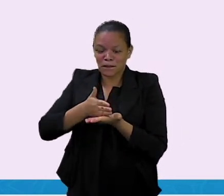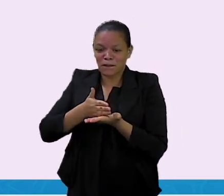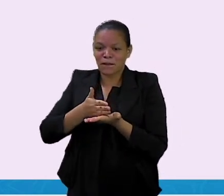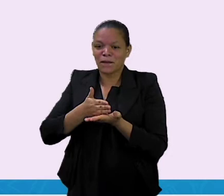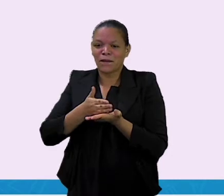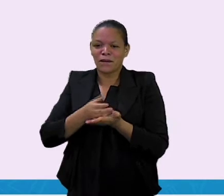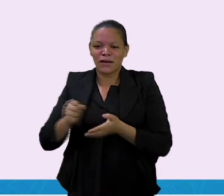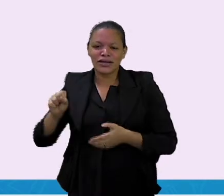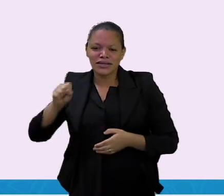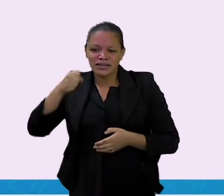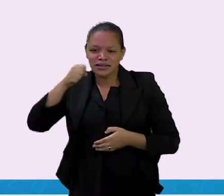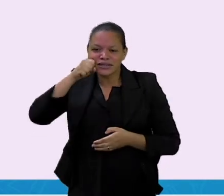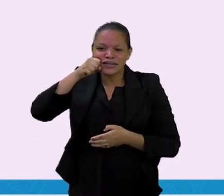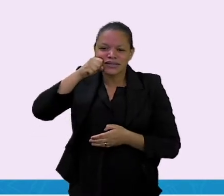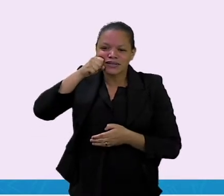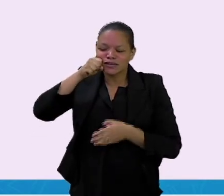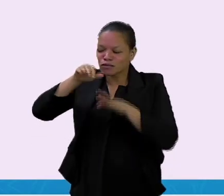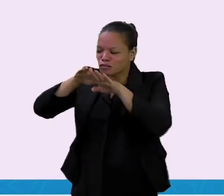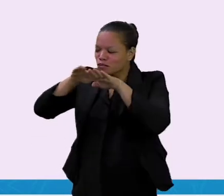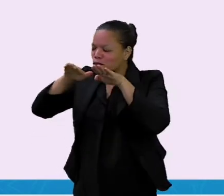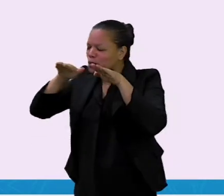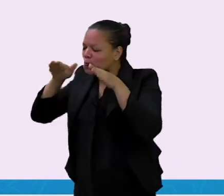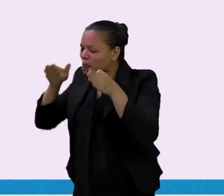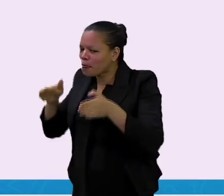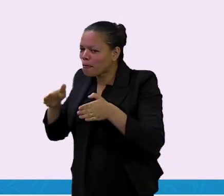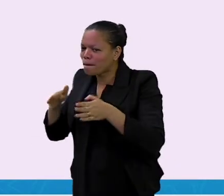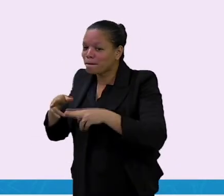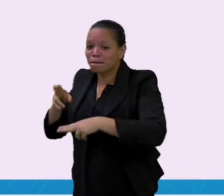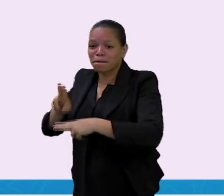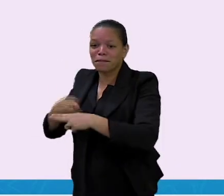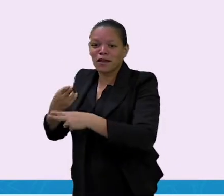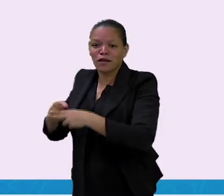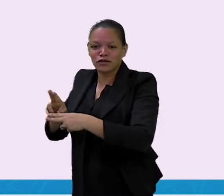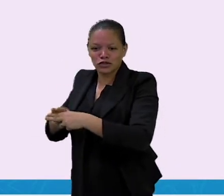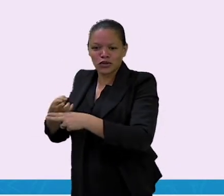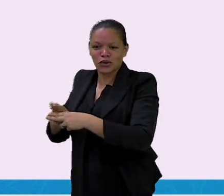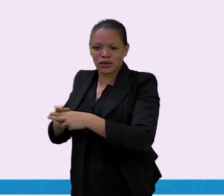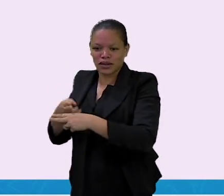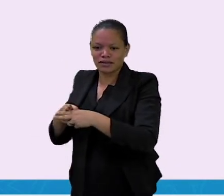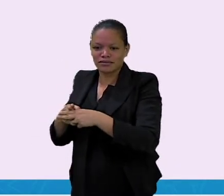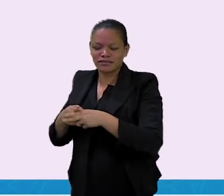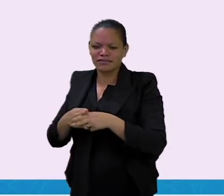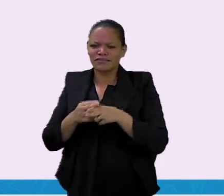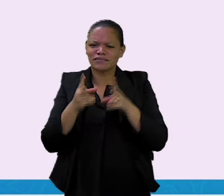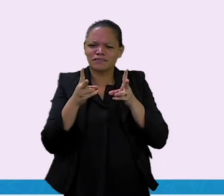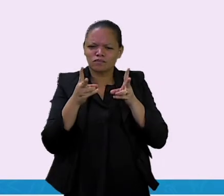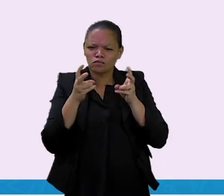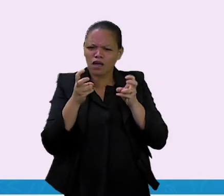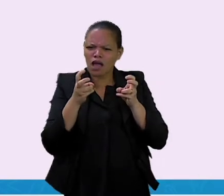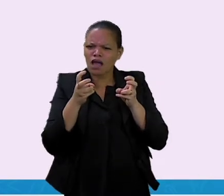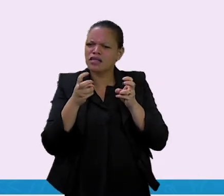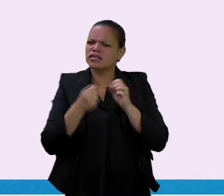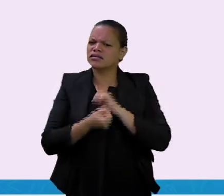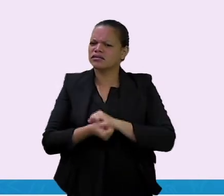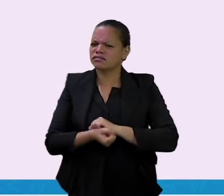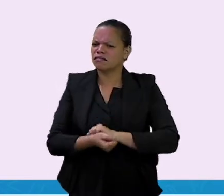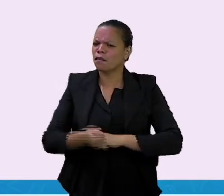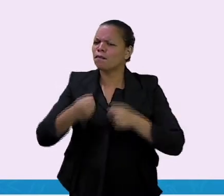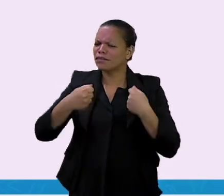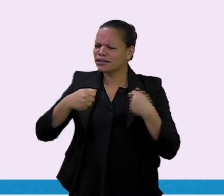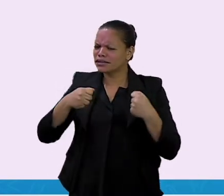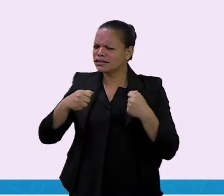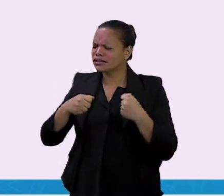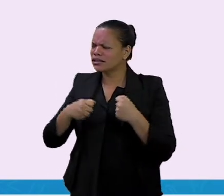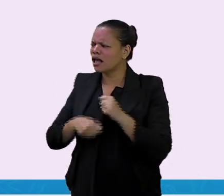é muito comum nós observarmos nas receitas essas nomenclaturas que nós vimos agora